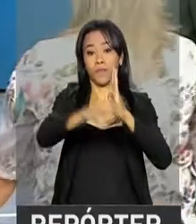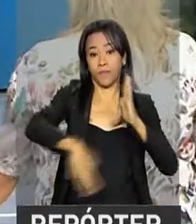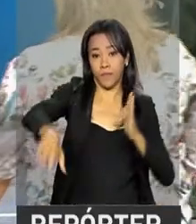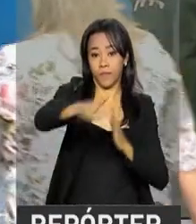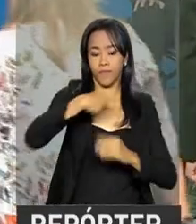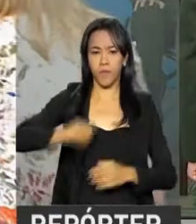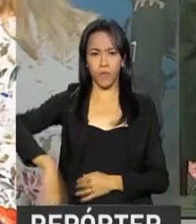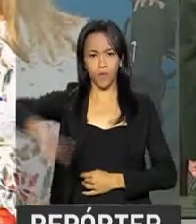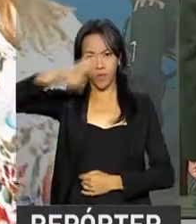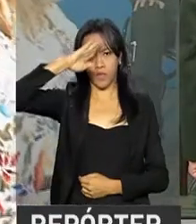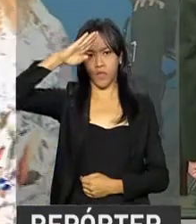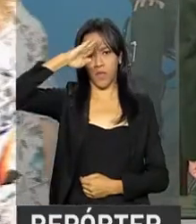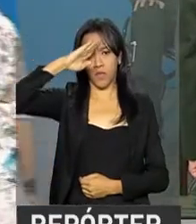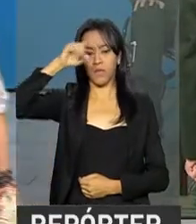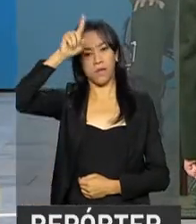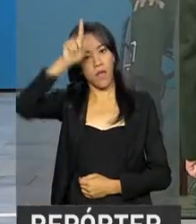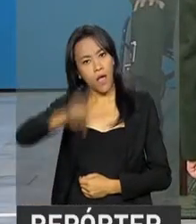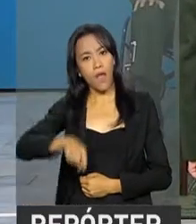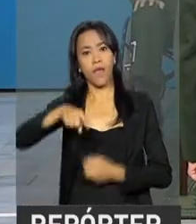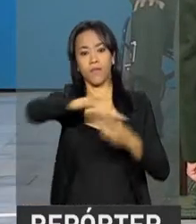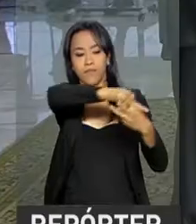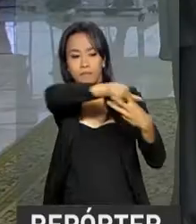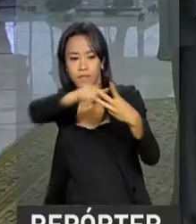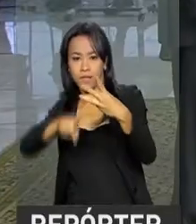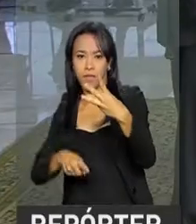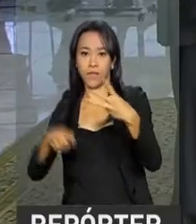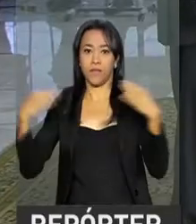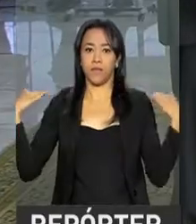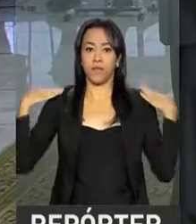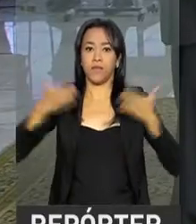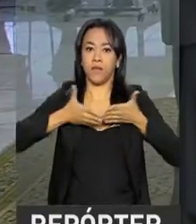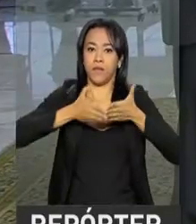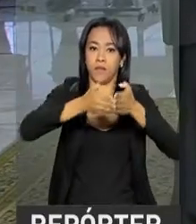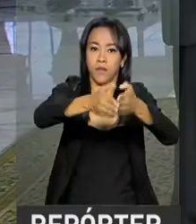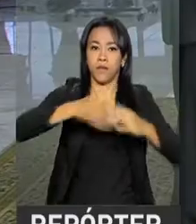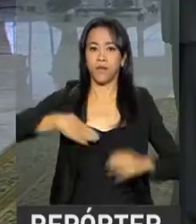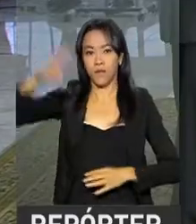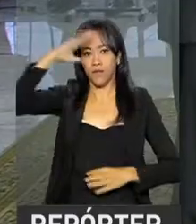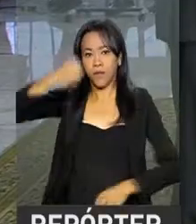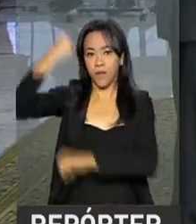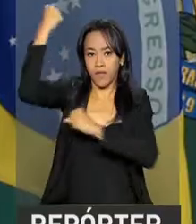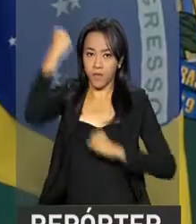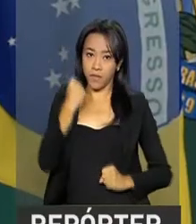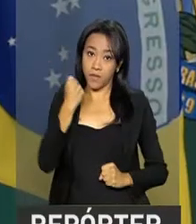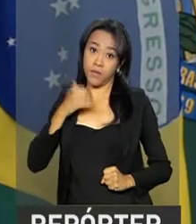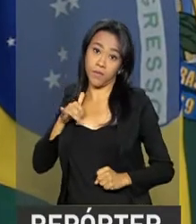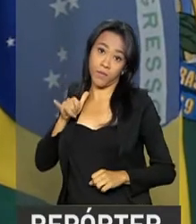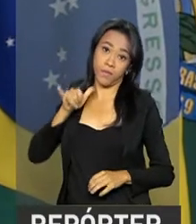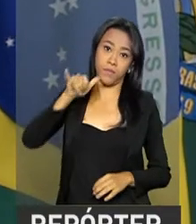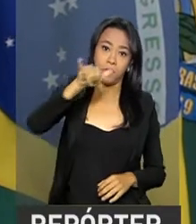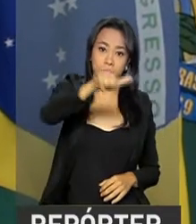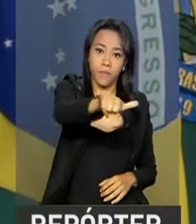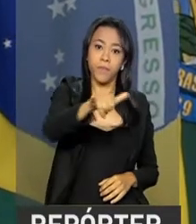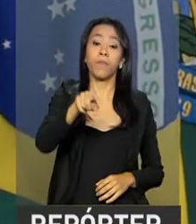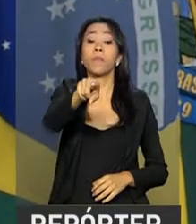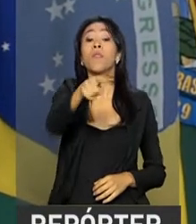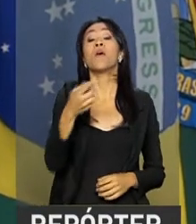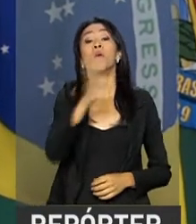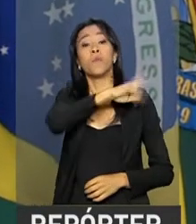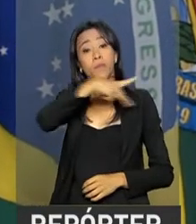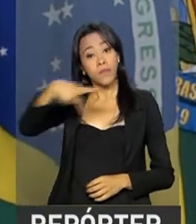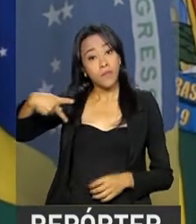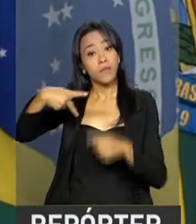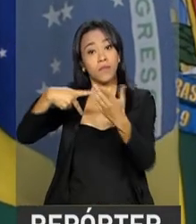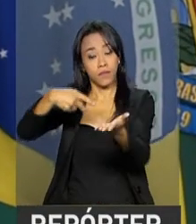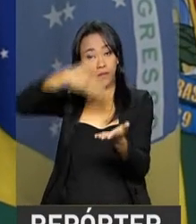generais promovidos representam as três forças marinha exército e aeronáutica o presidente michel temer destacou o trabalho